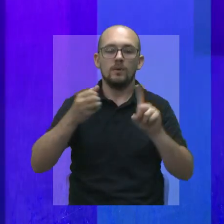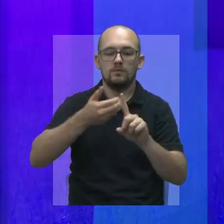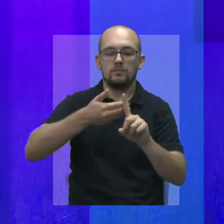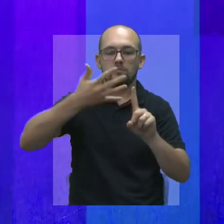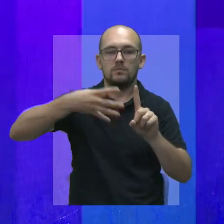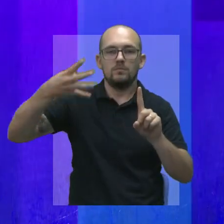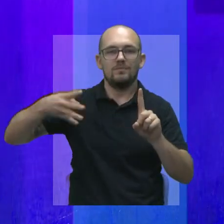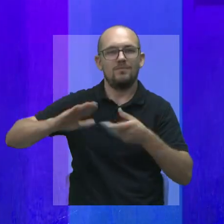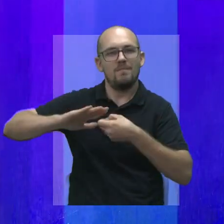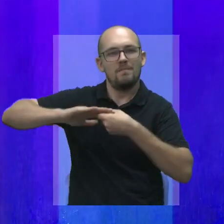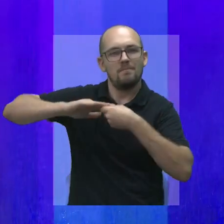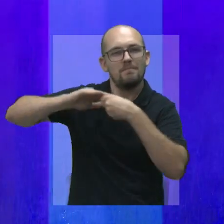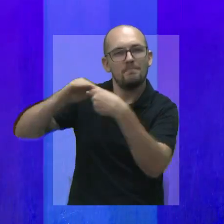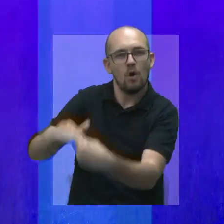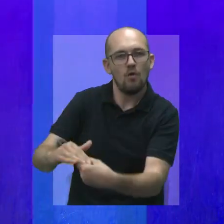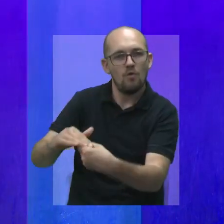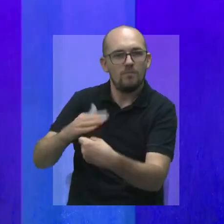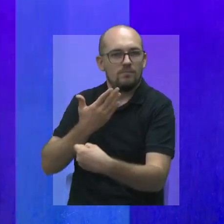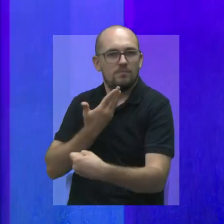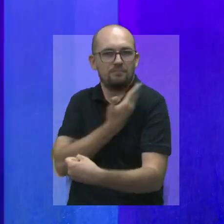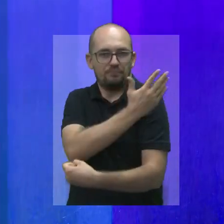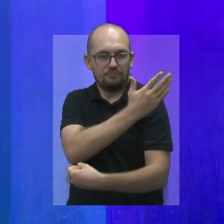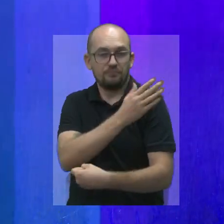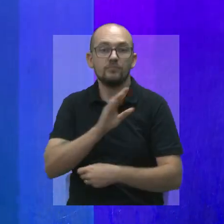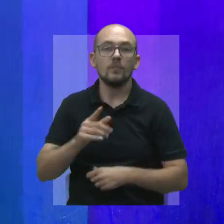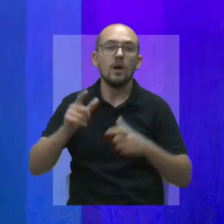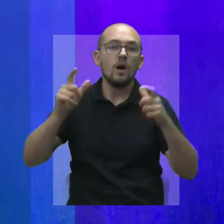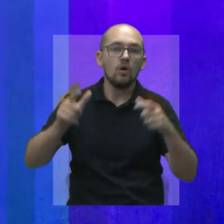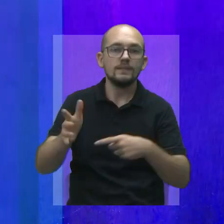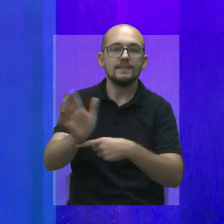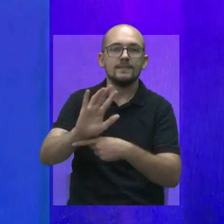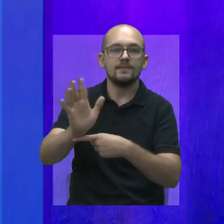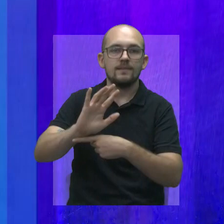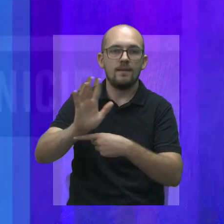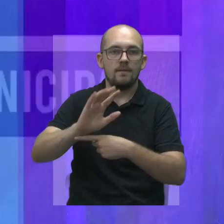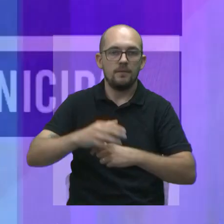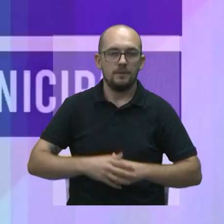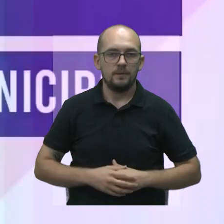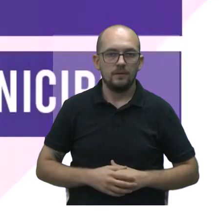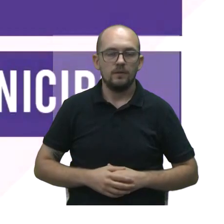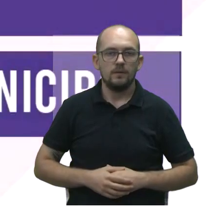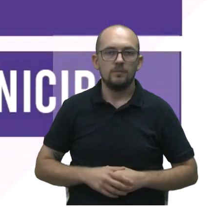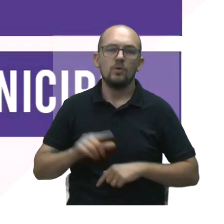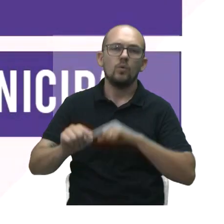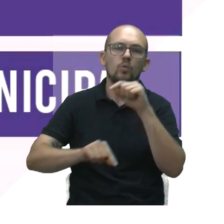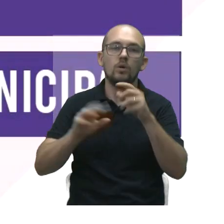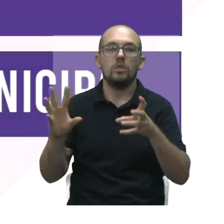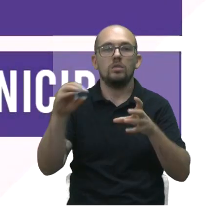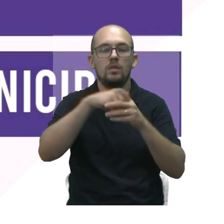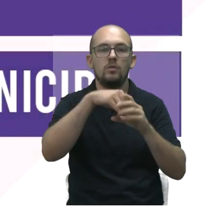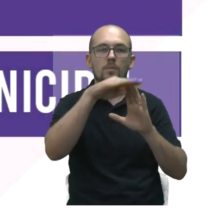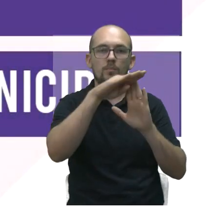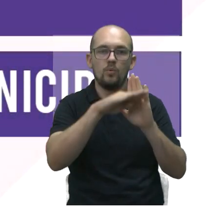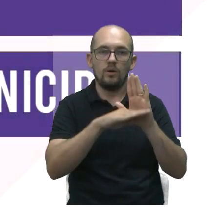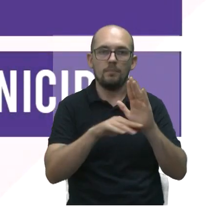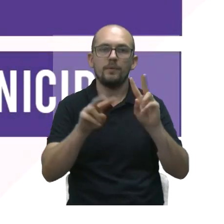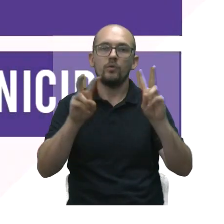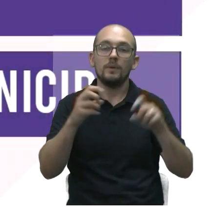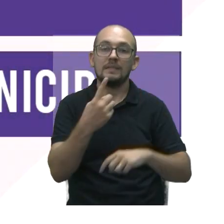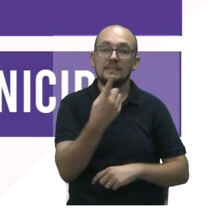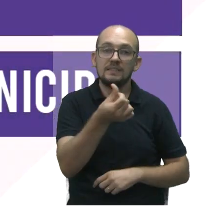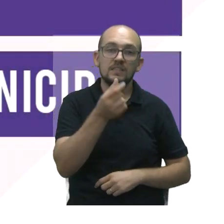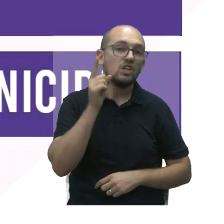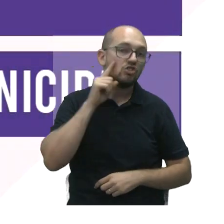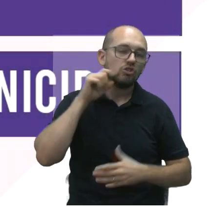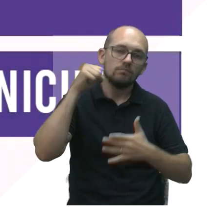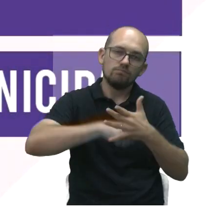a partir das 7 horas da noite no Cinema Municipal. O evento faz parte da programação dos 16 dias de